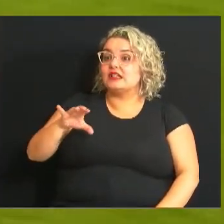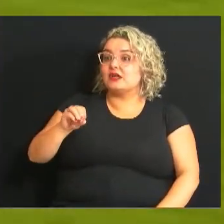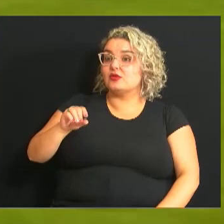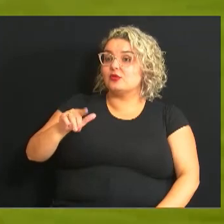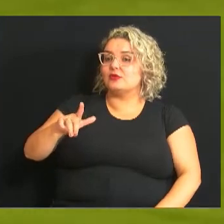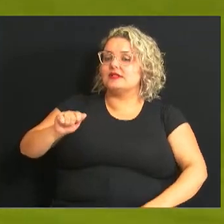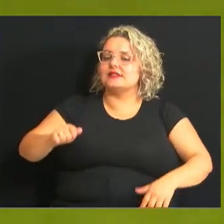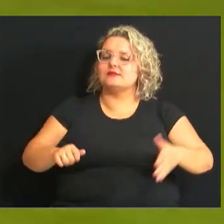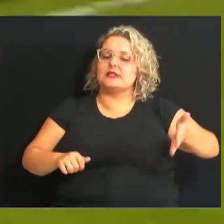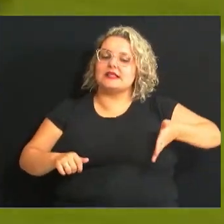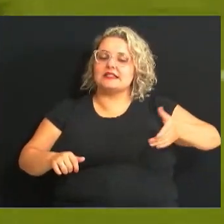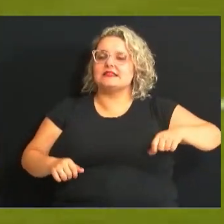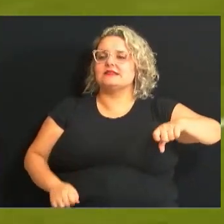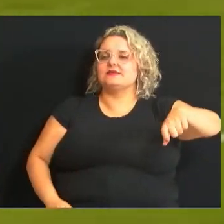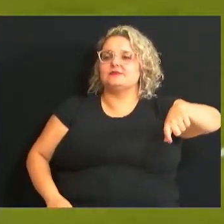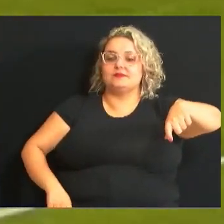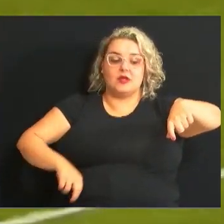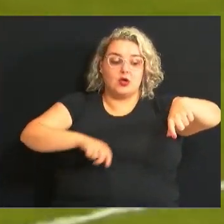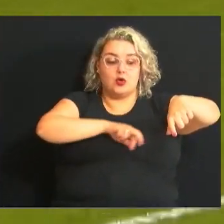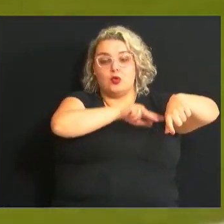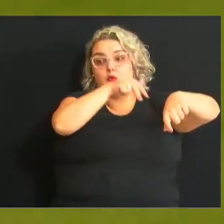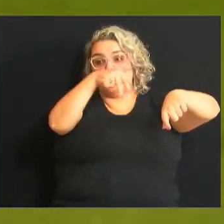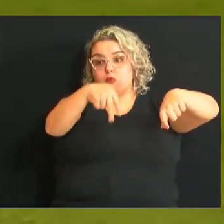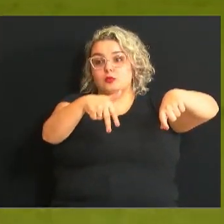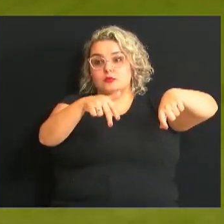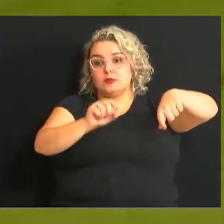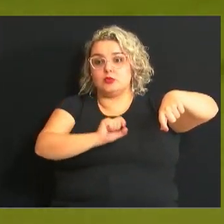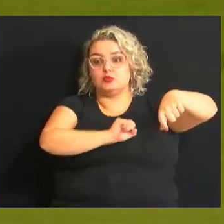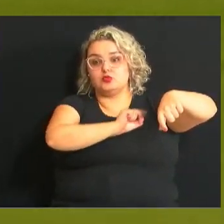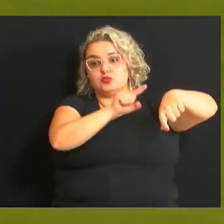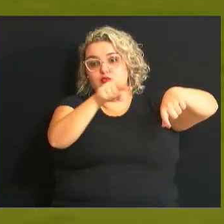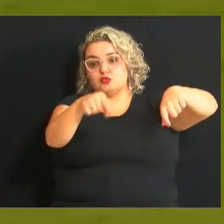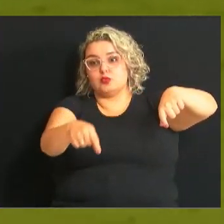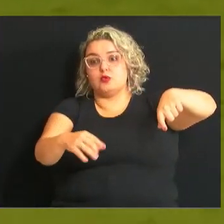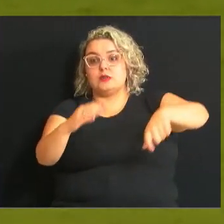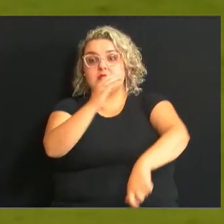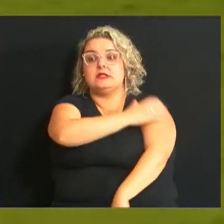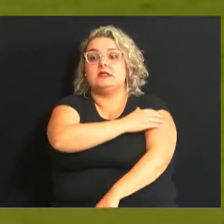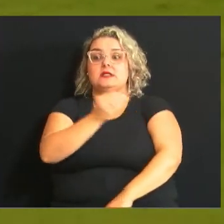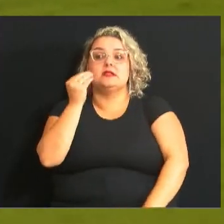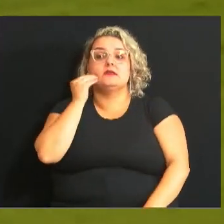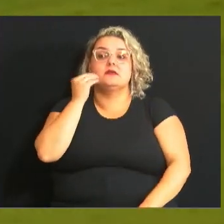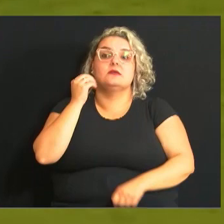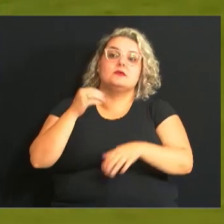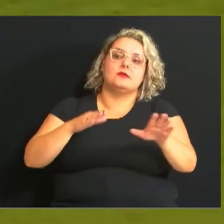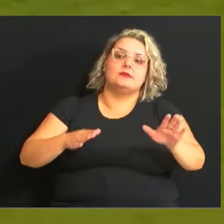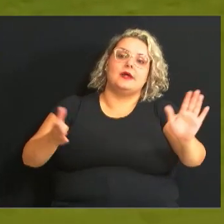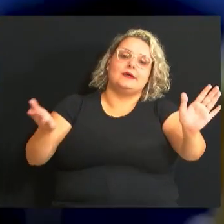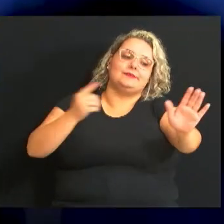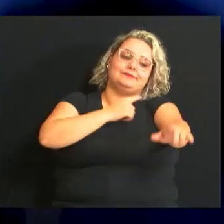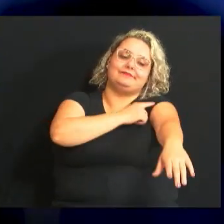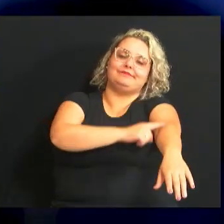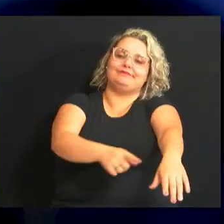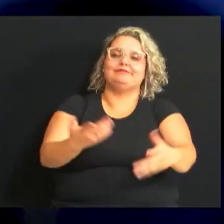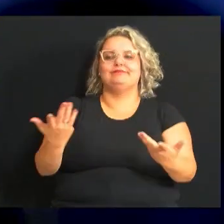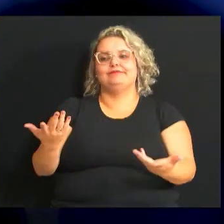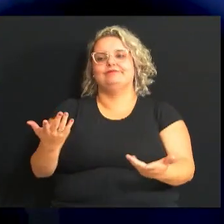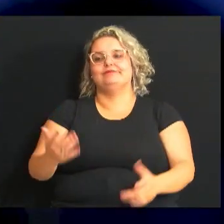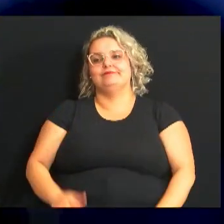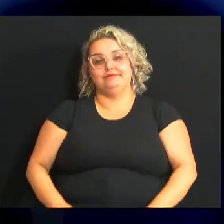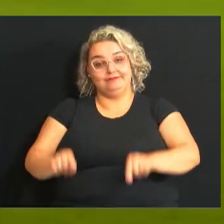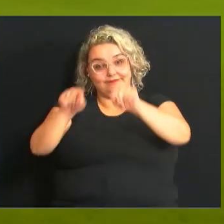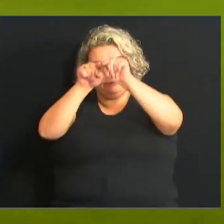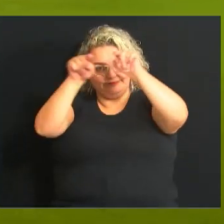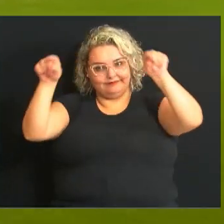que agora ele cruzou. O zagueirão tentou afastar, só que com o braço. O árbitro em cima